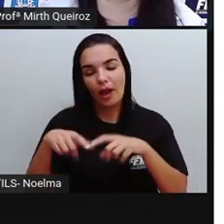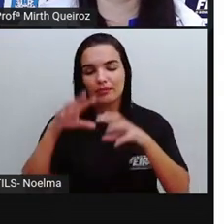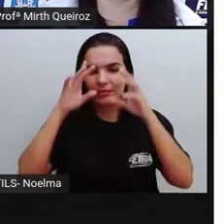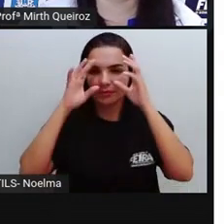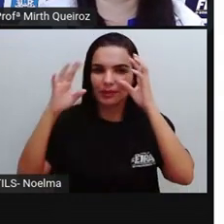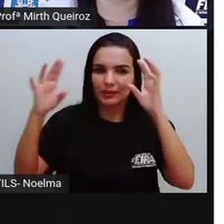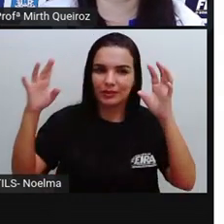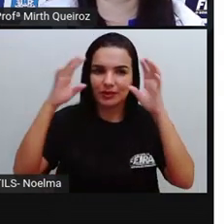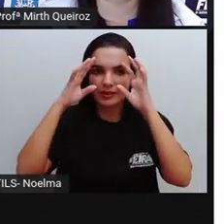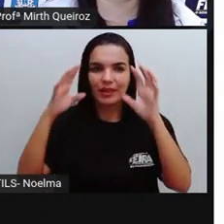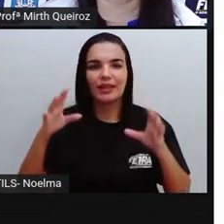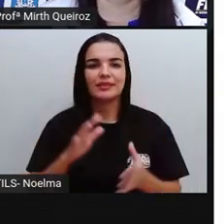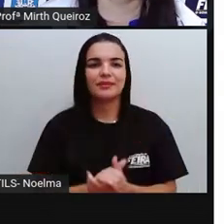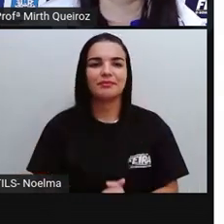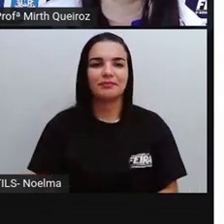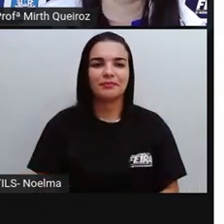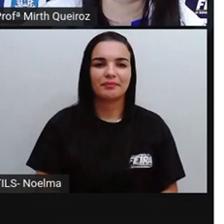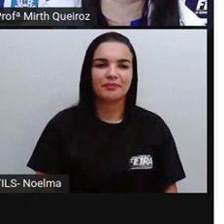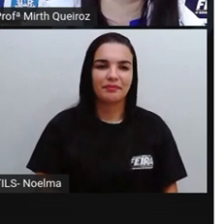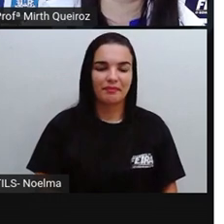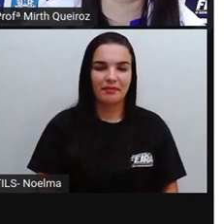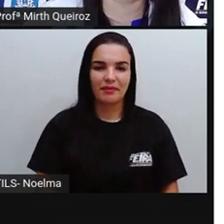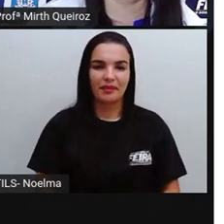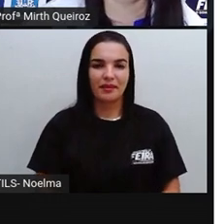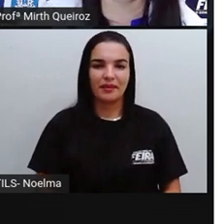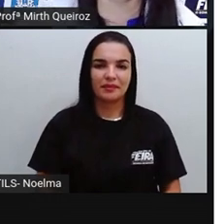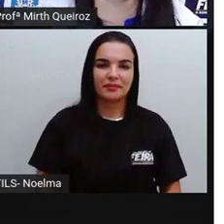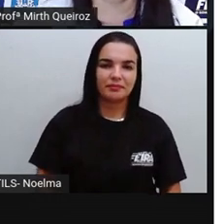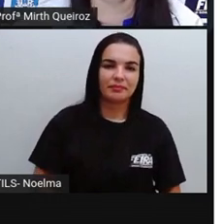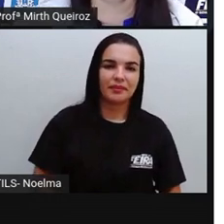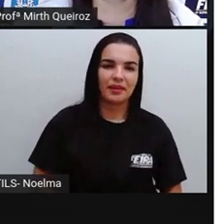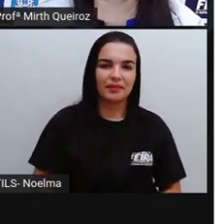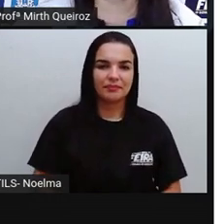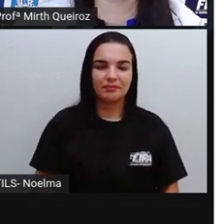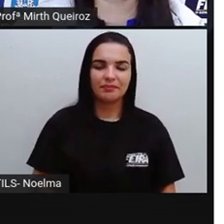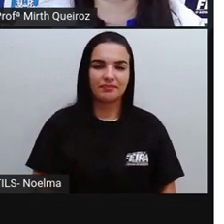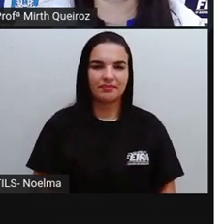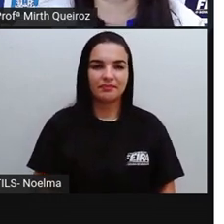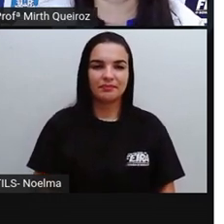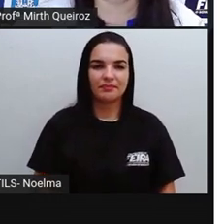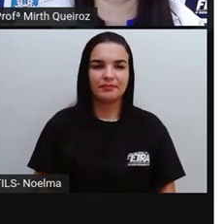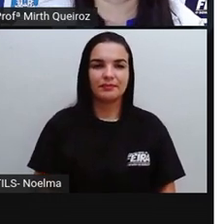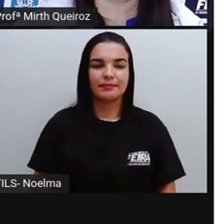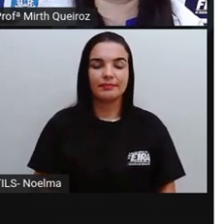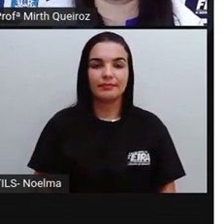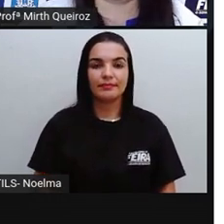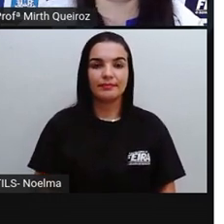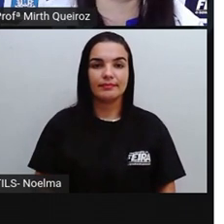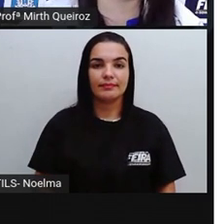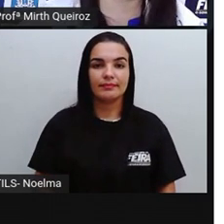sendo representados através dessas telas aí de Bavarelli.